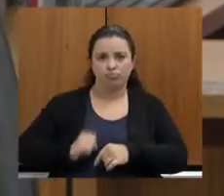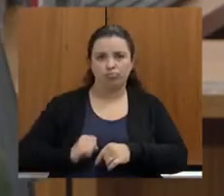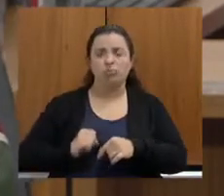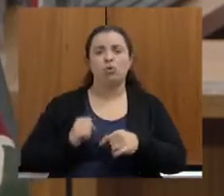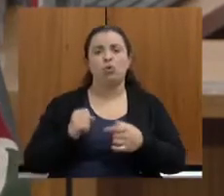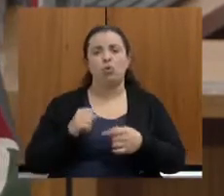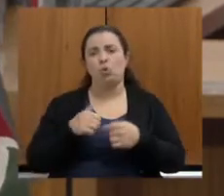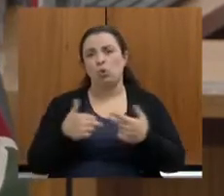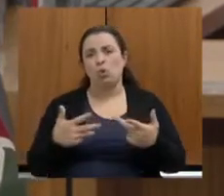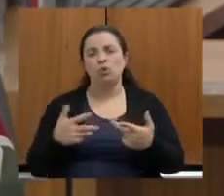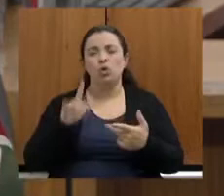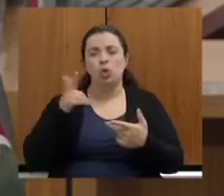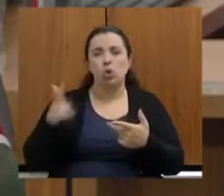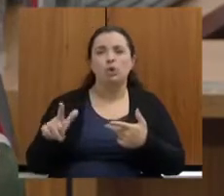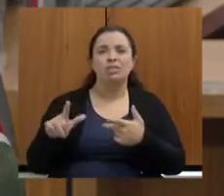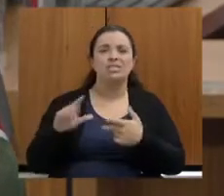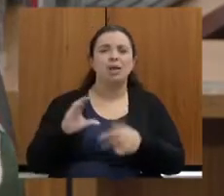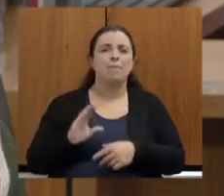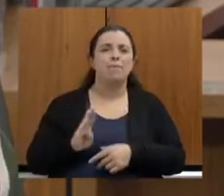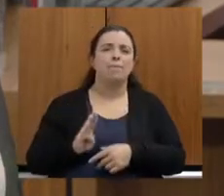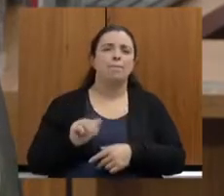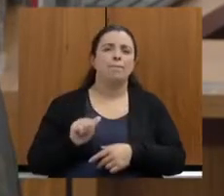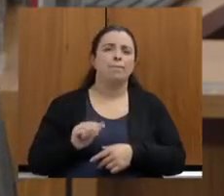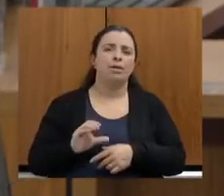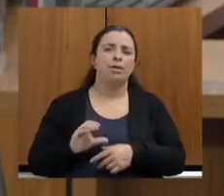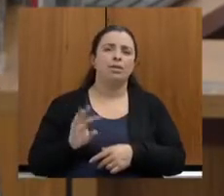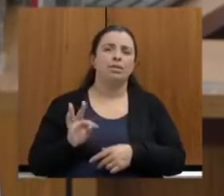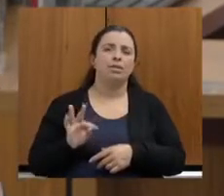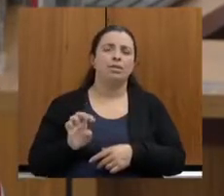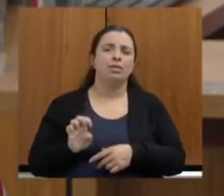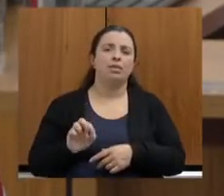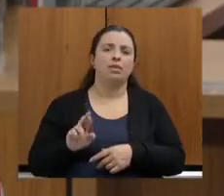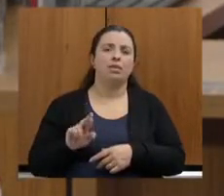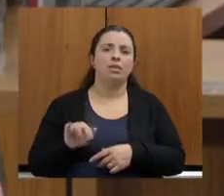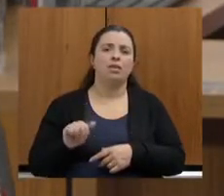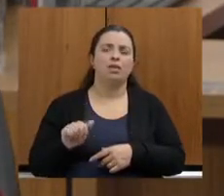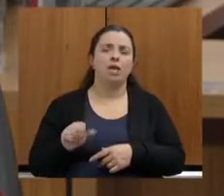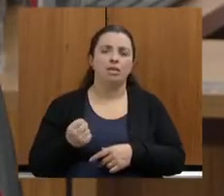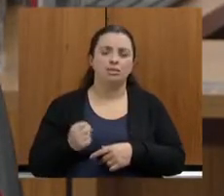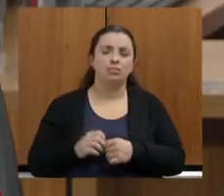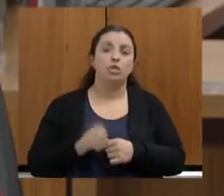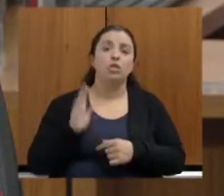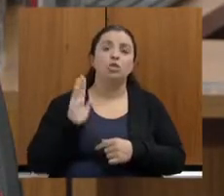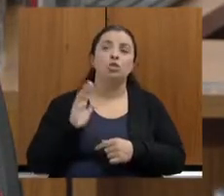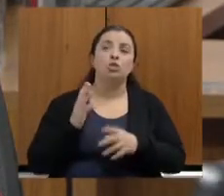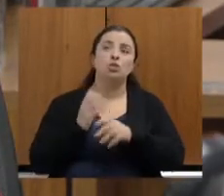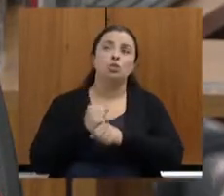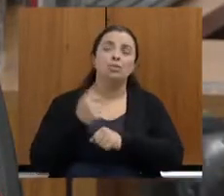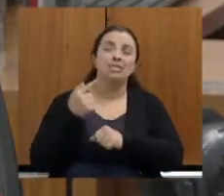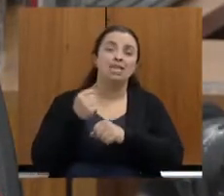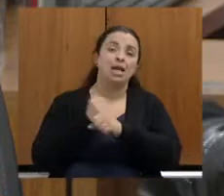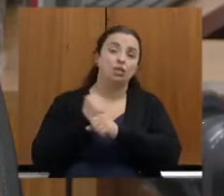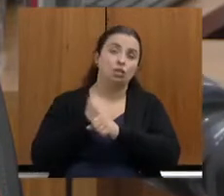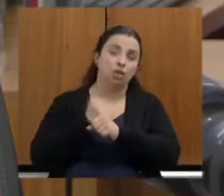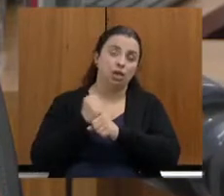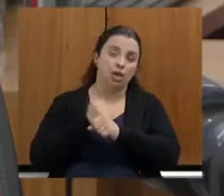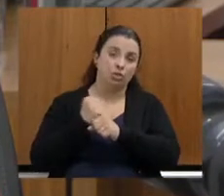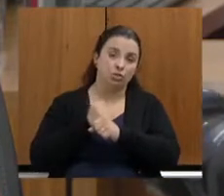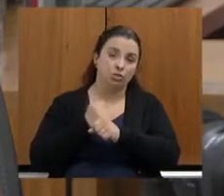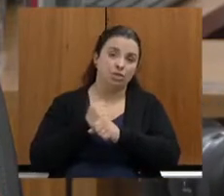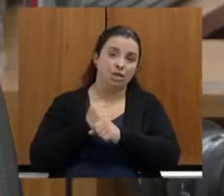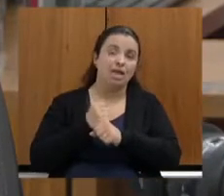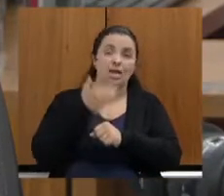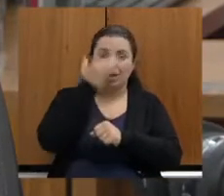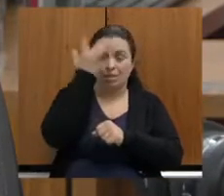algumas bactérias tem 7 anos vai para sete anos que a população valadarense bebe